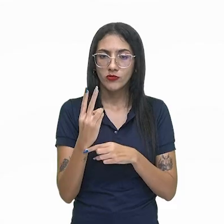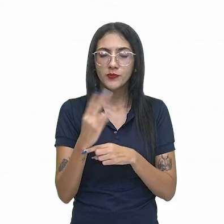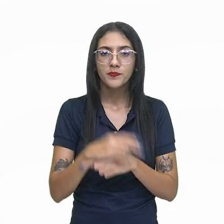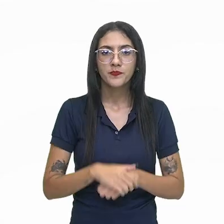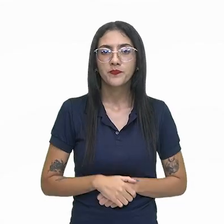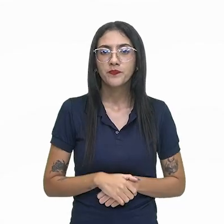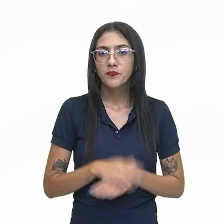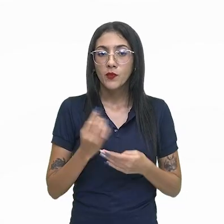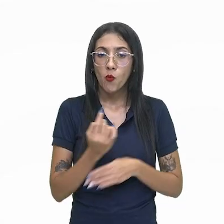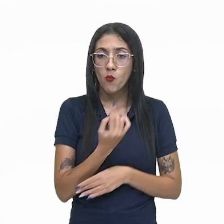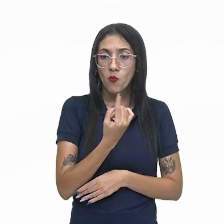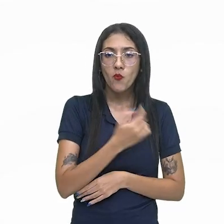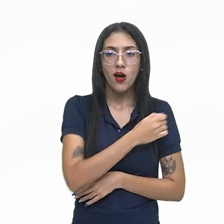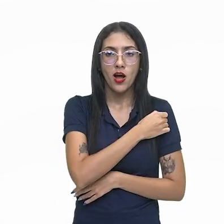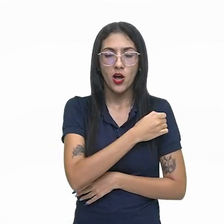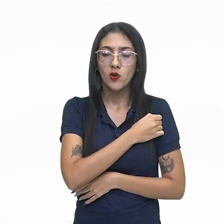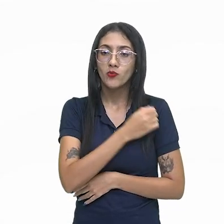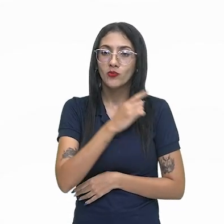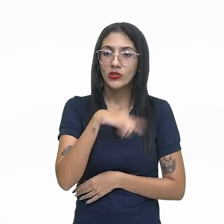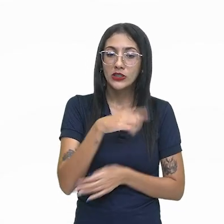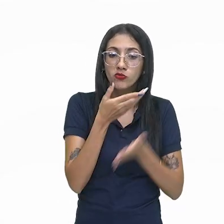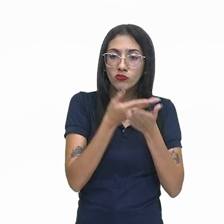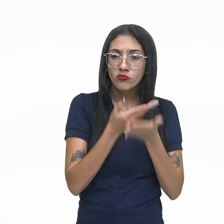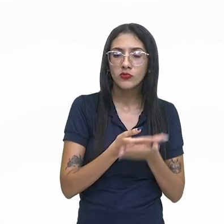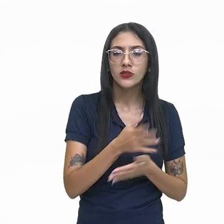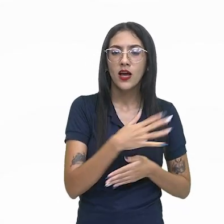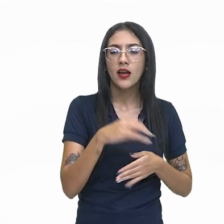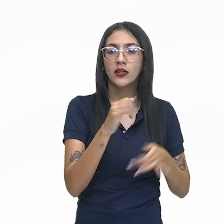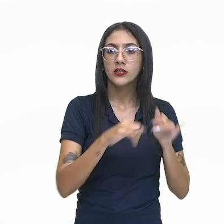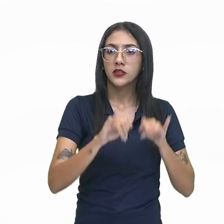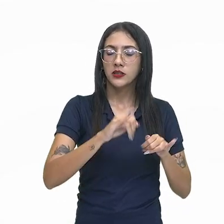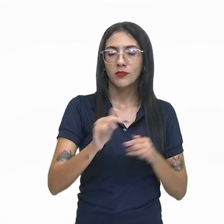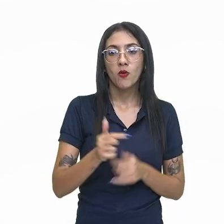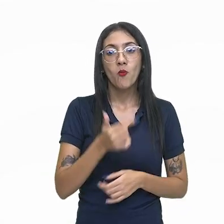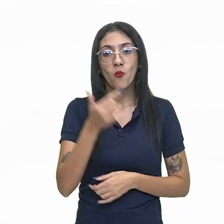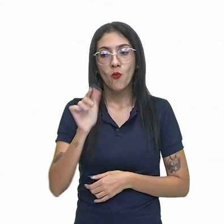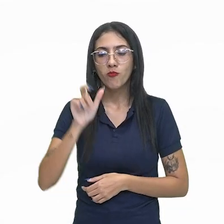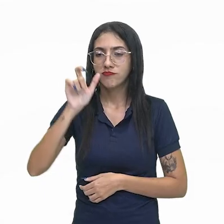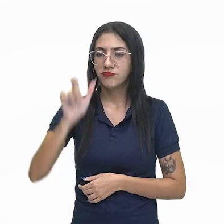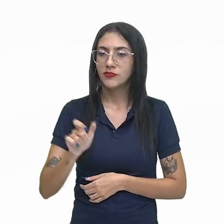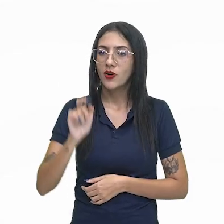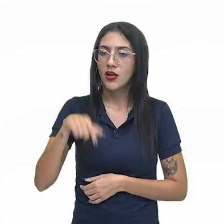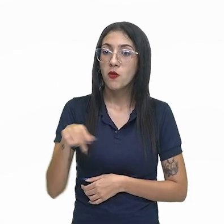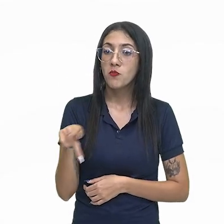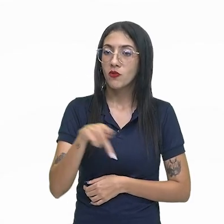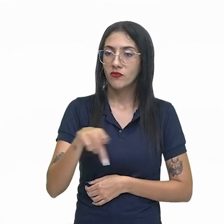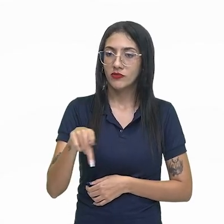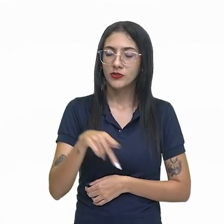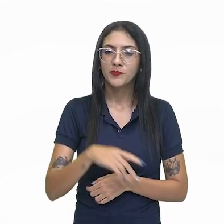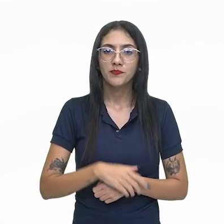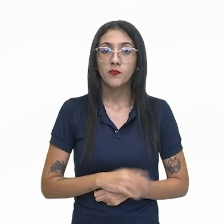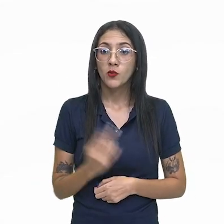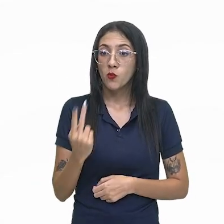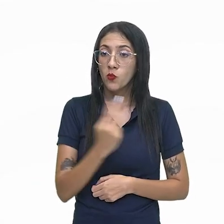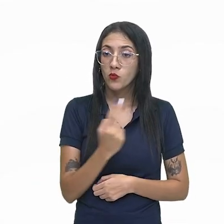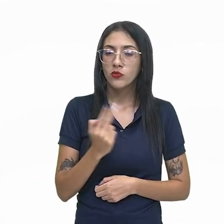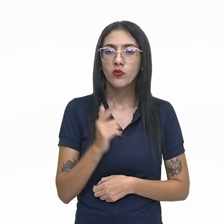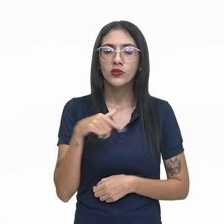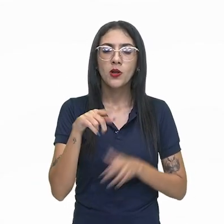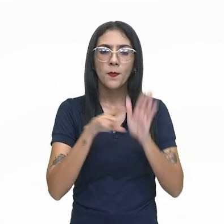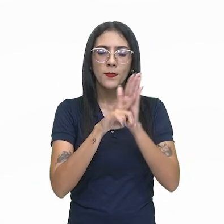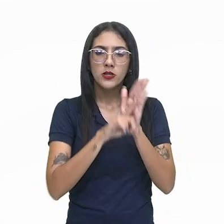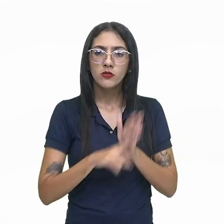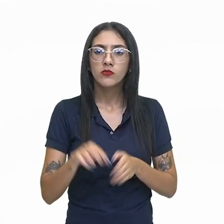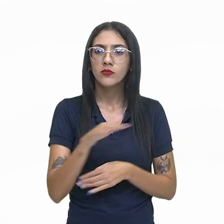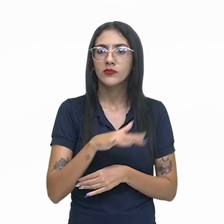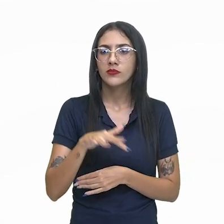era estudante de química e o outro, né, era o seu professor. Eles eram pesquisadores da Universidade